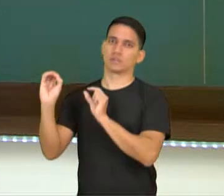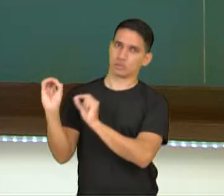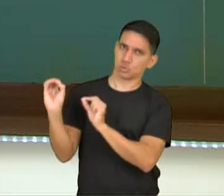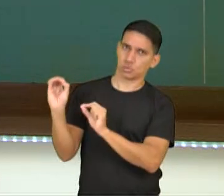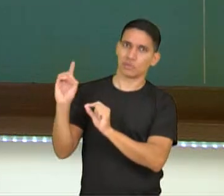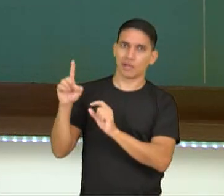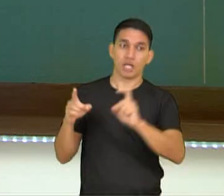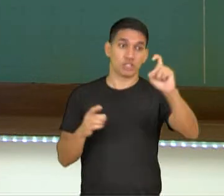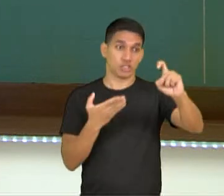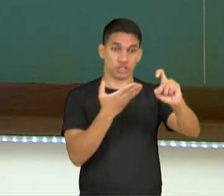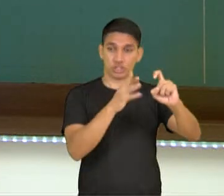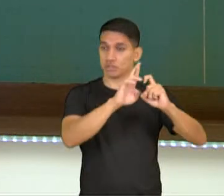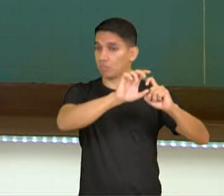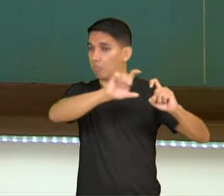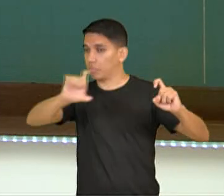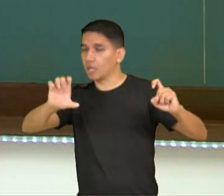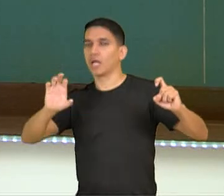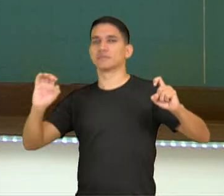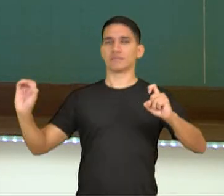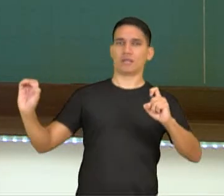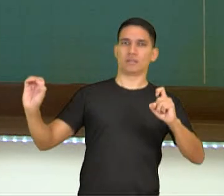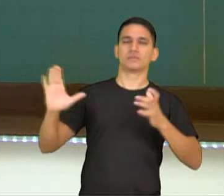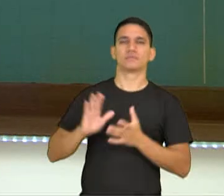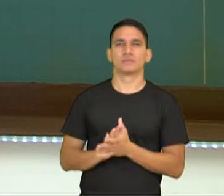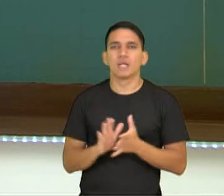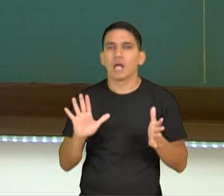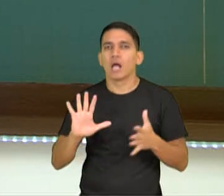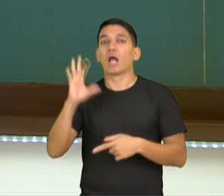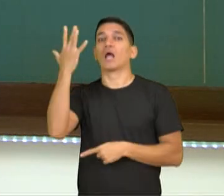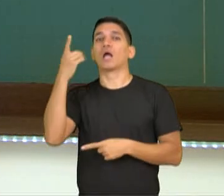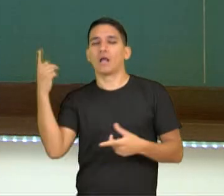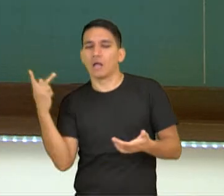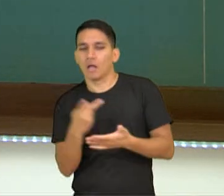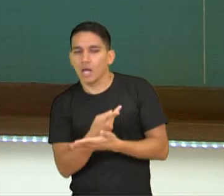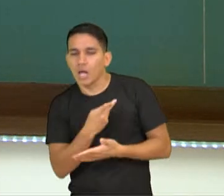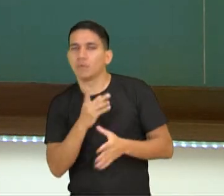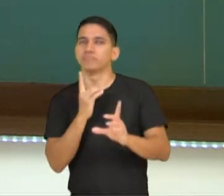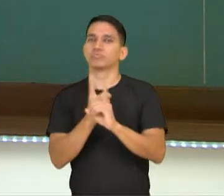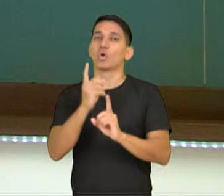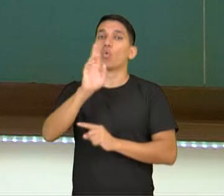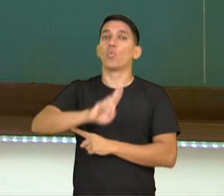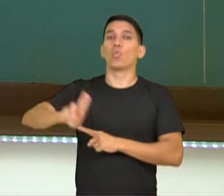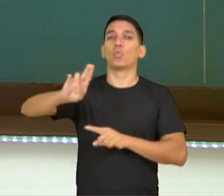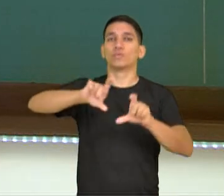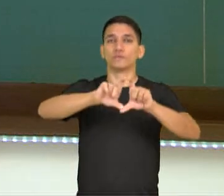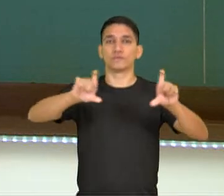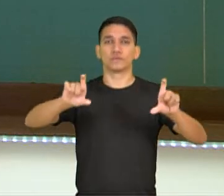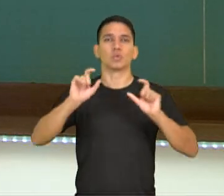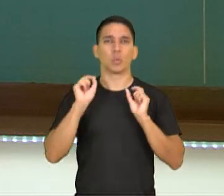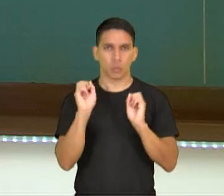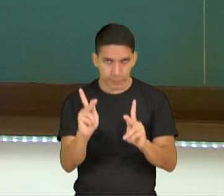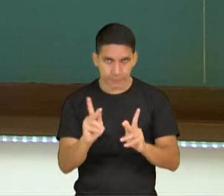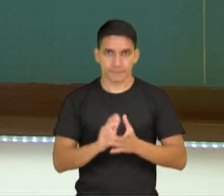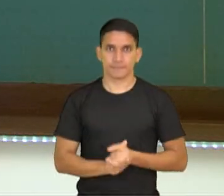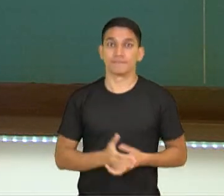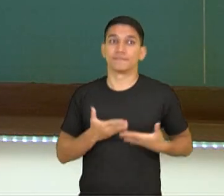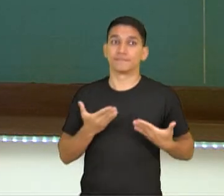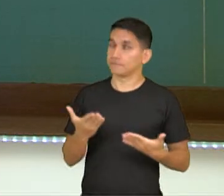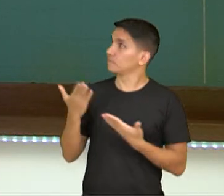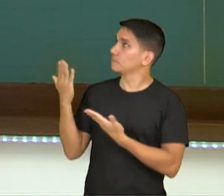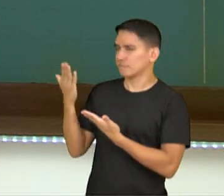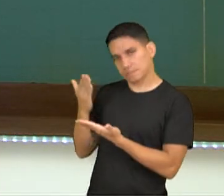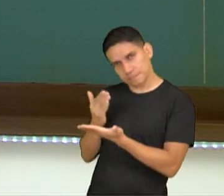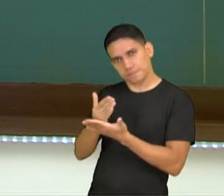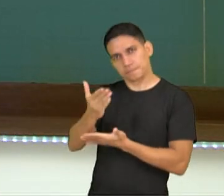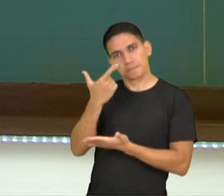custo de x igual a zero, e resolver utilizando, nesse caso, nós vamos utilizar a fórmula, tá bom? Então,